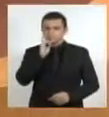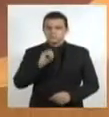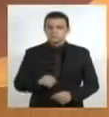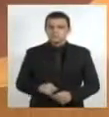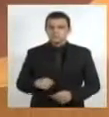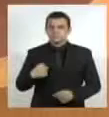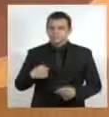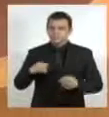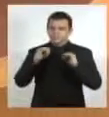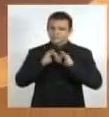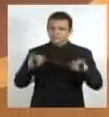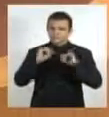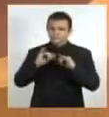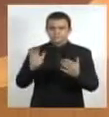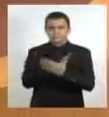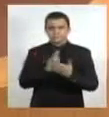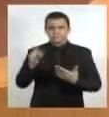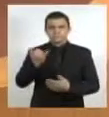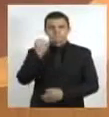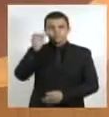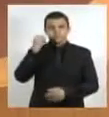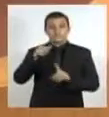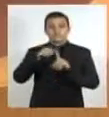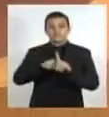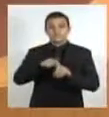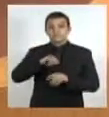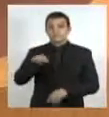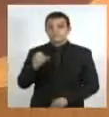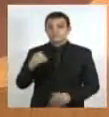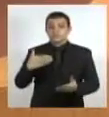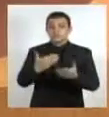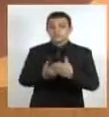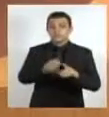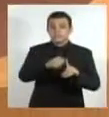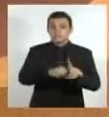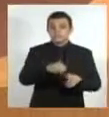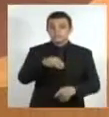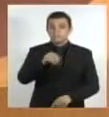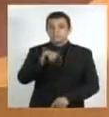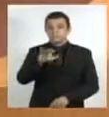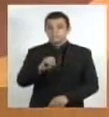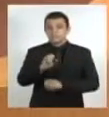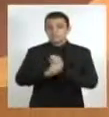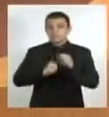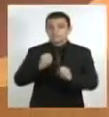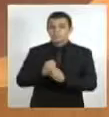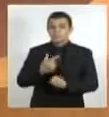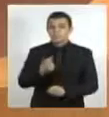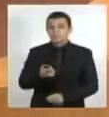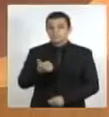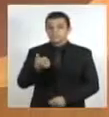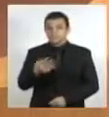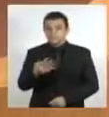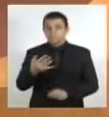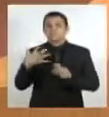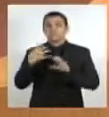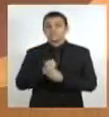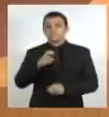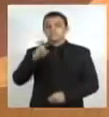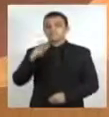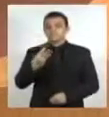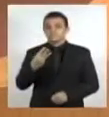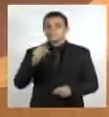algumas informações, que de janeiro a maio de 2014 foram 53 fugas. Esse ano